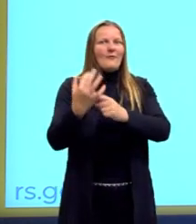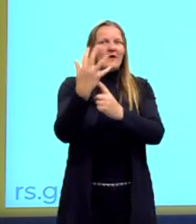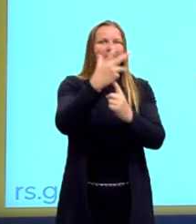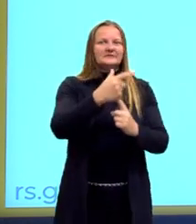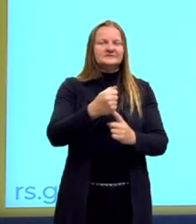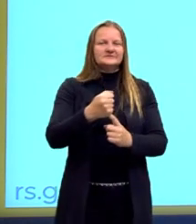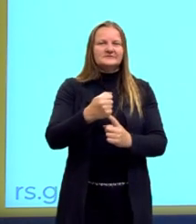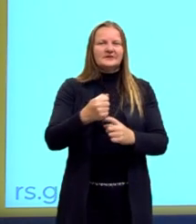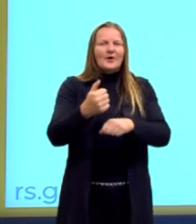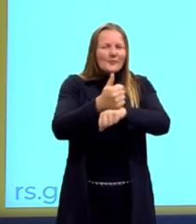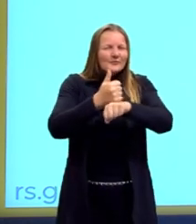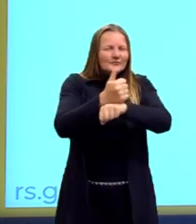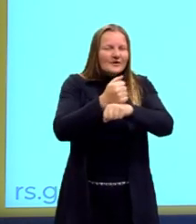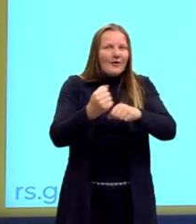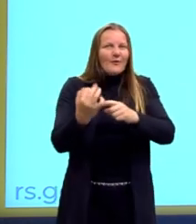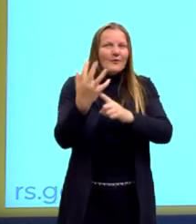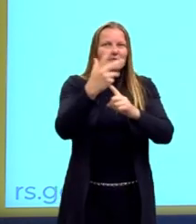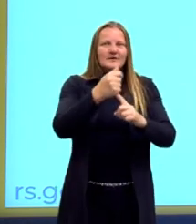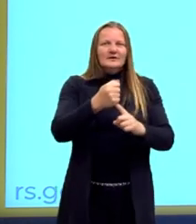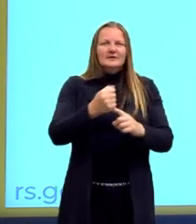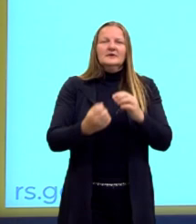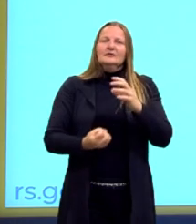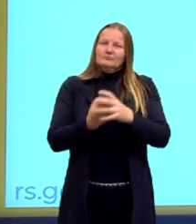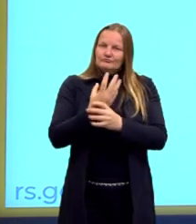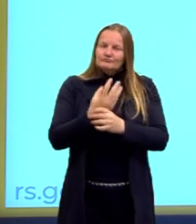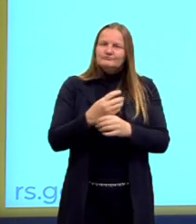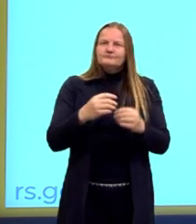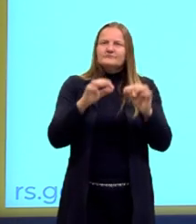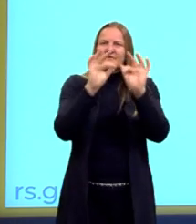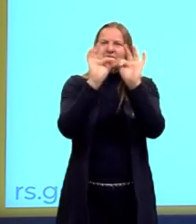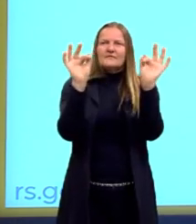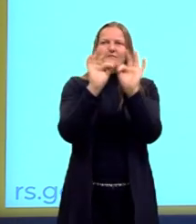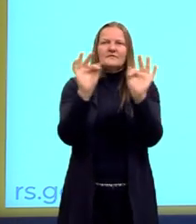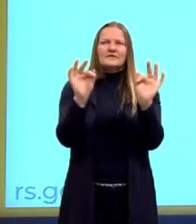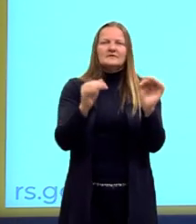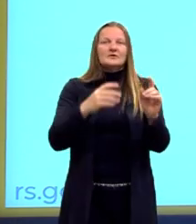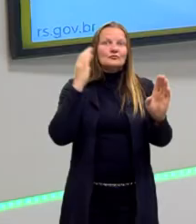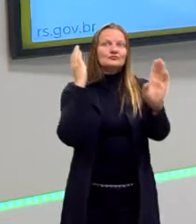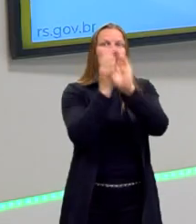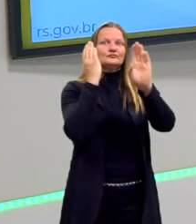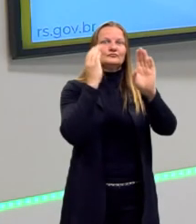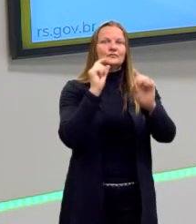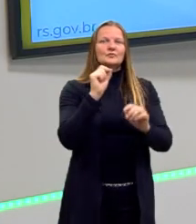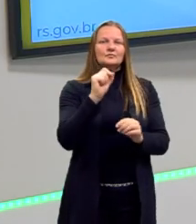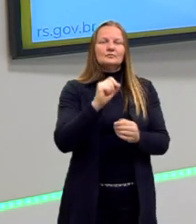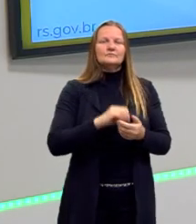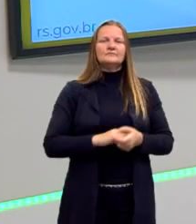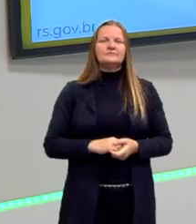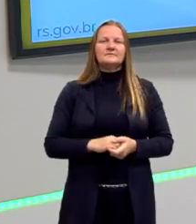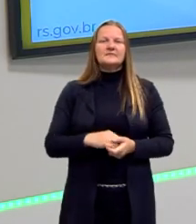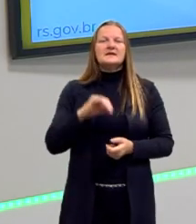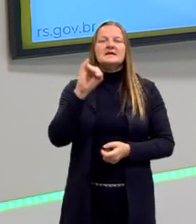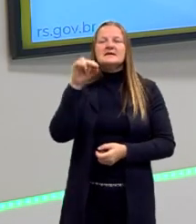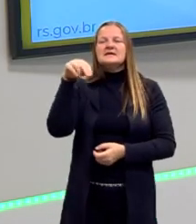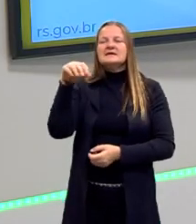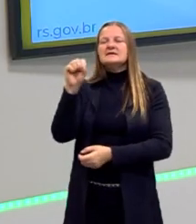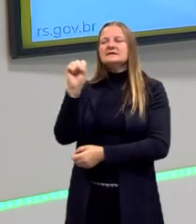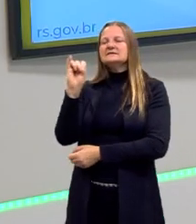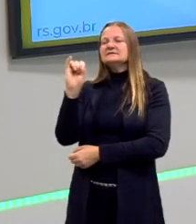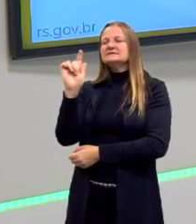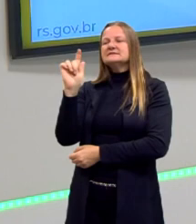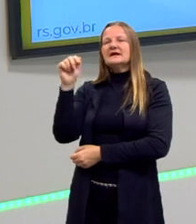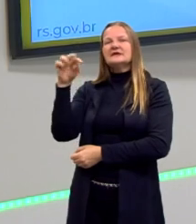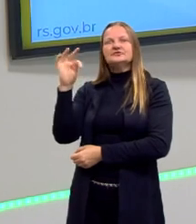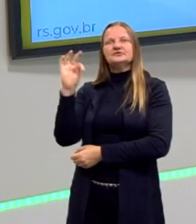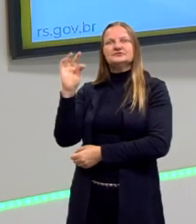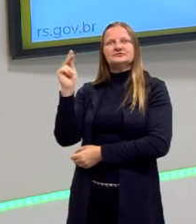só o Insight né a famosa frase Eureka a descobrir é esse Insight é um fato